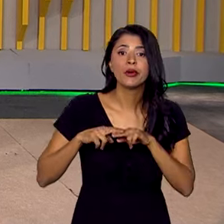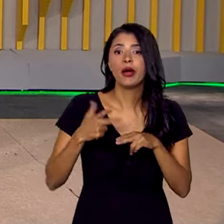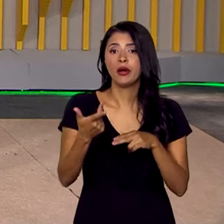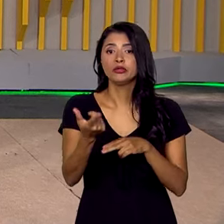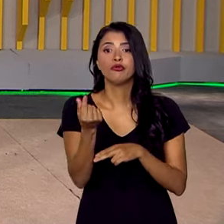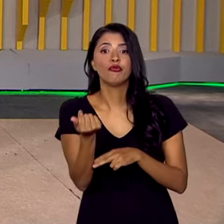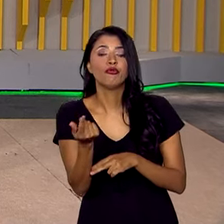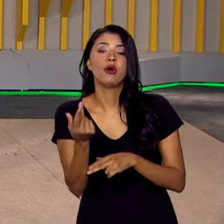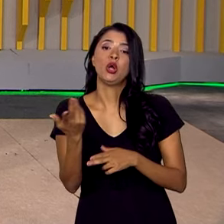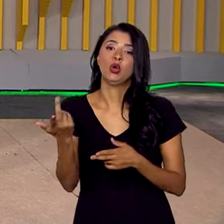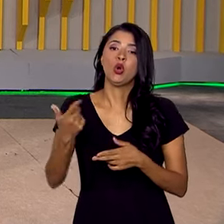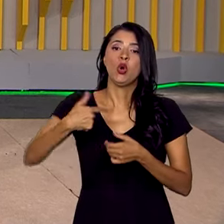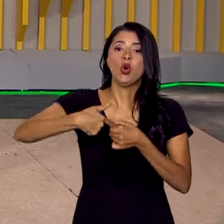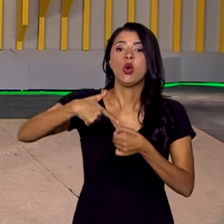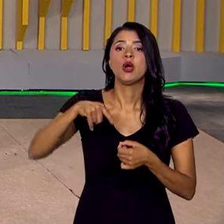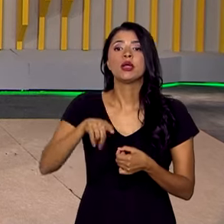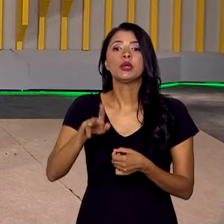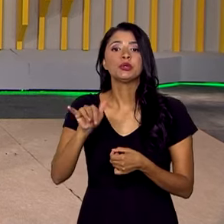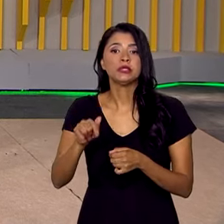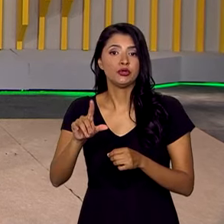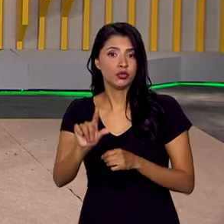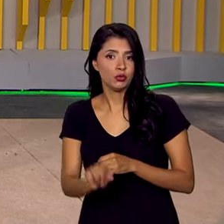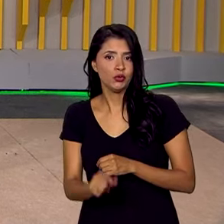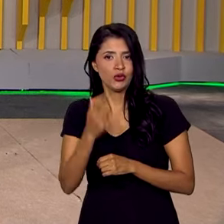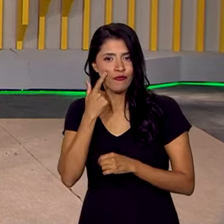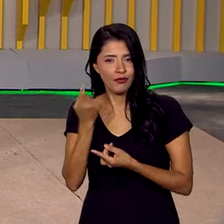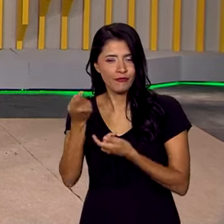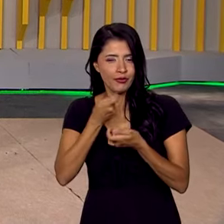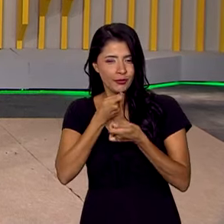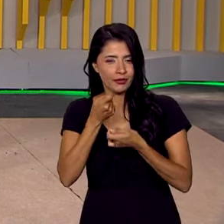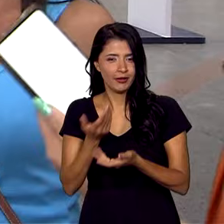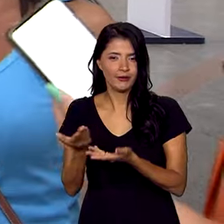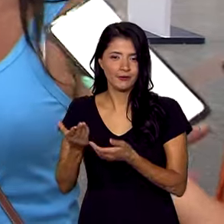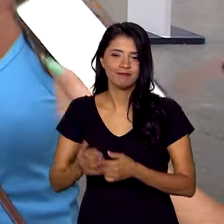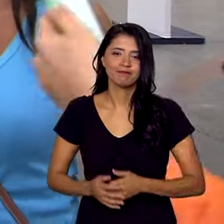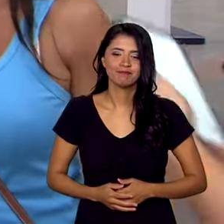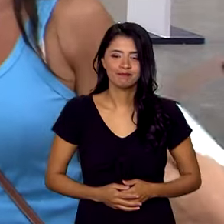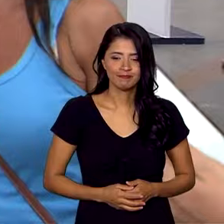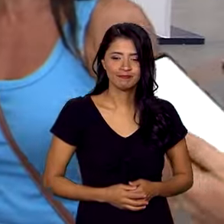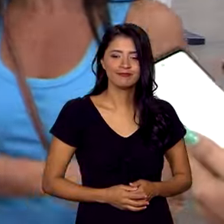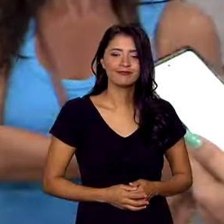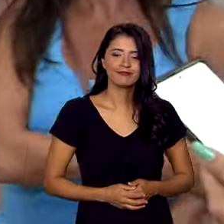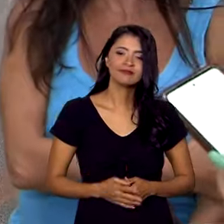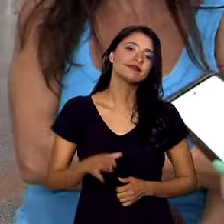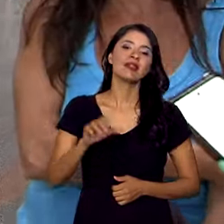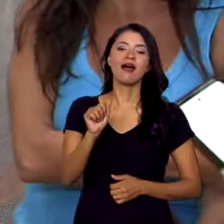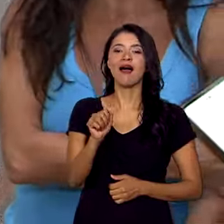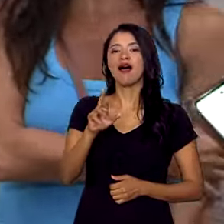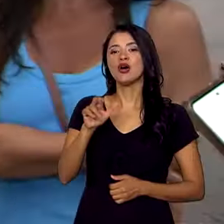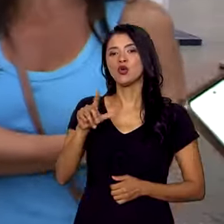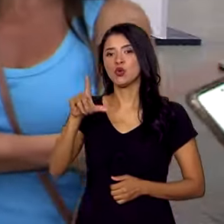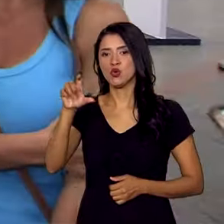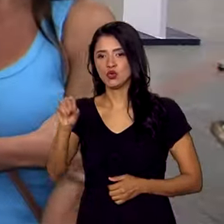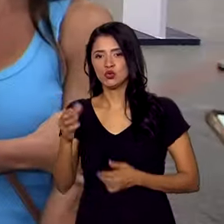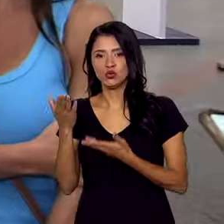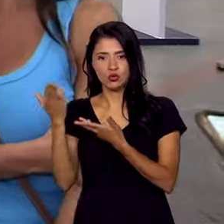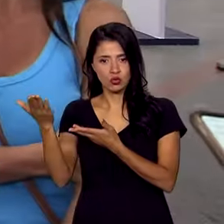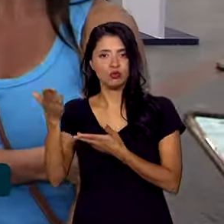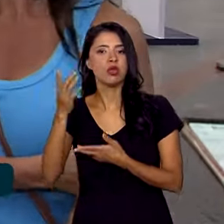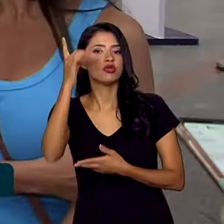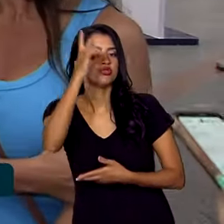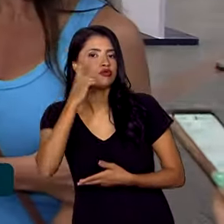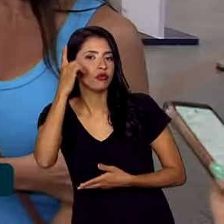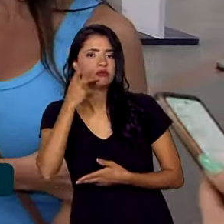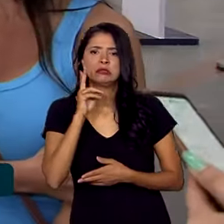do valor do querosene de aviação. Vamos conferir aí na reportagem. Haroldo é advogado e conta que está